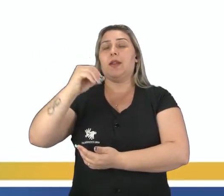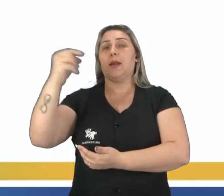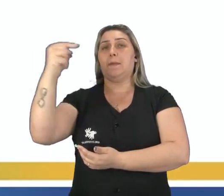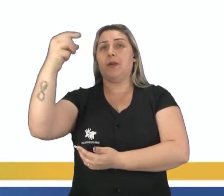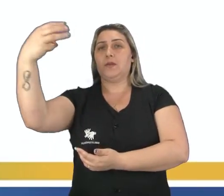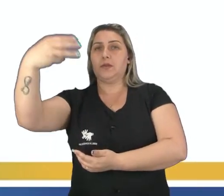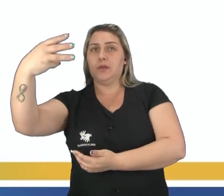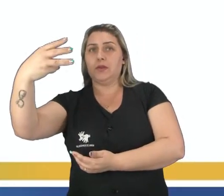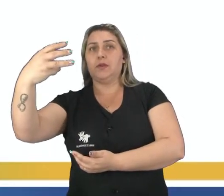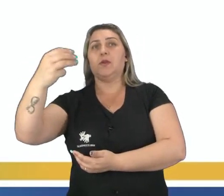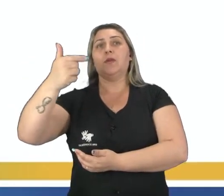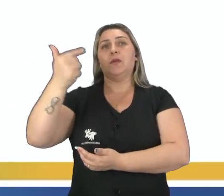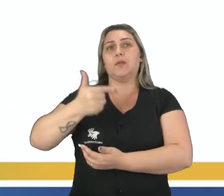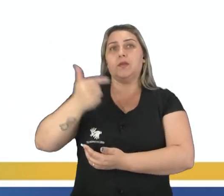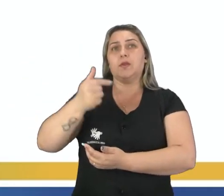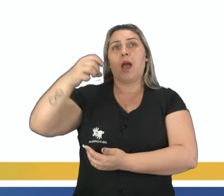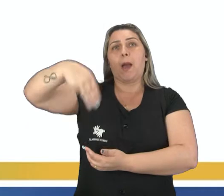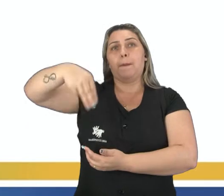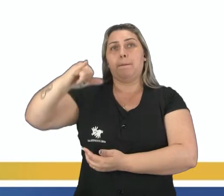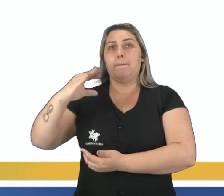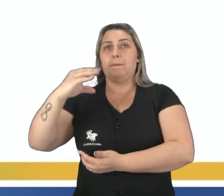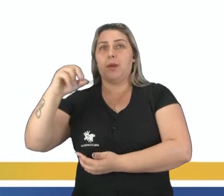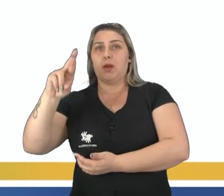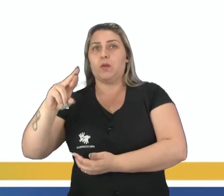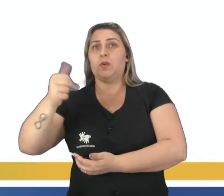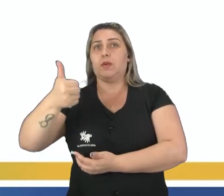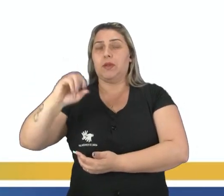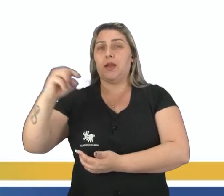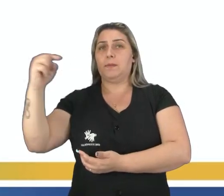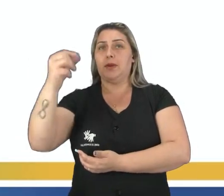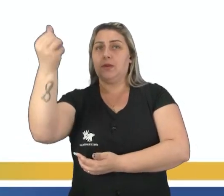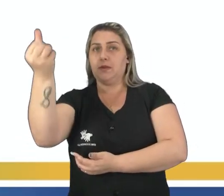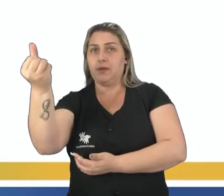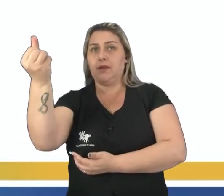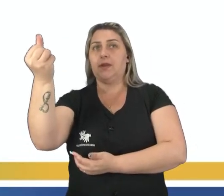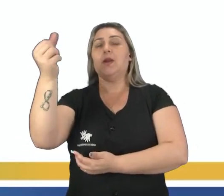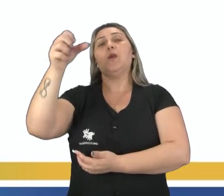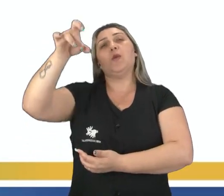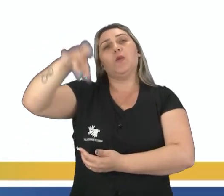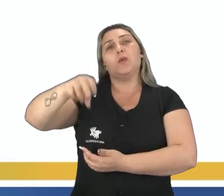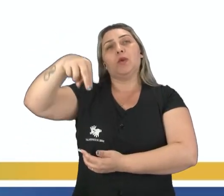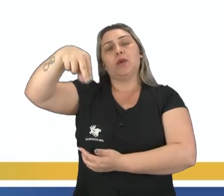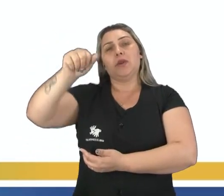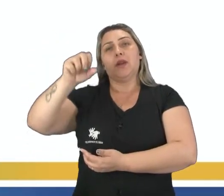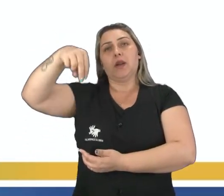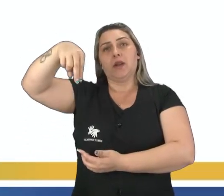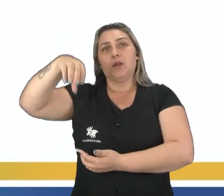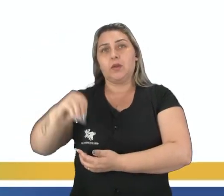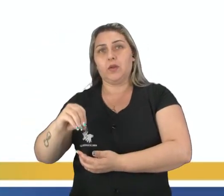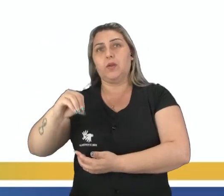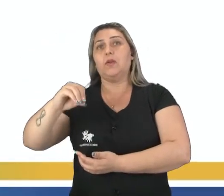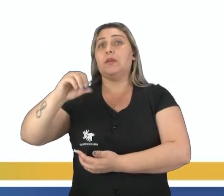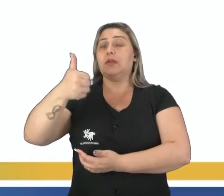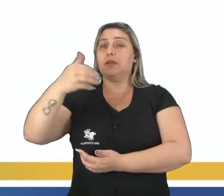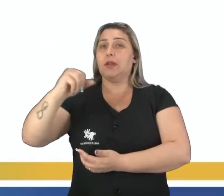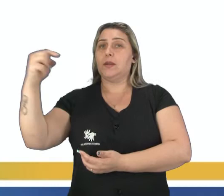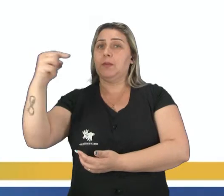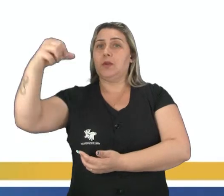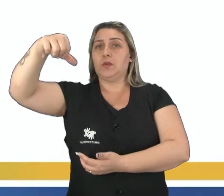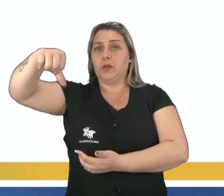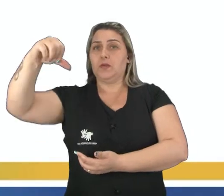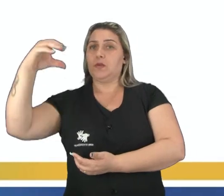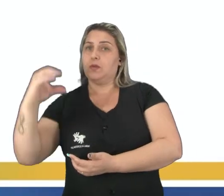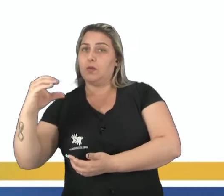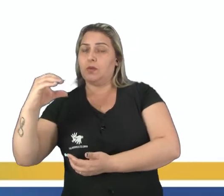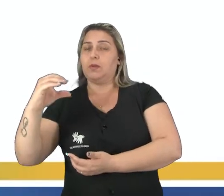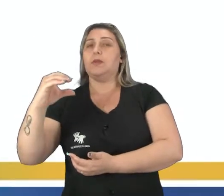3. O segundo, o microcoulomb, 10 elevado a menos 6. E o último, que é o nanocoulomb, 10 elevado a menos 9.